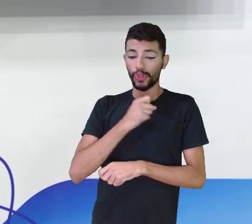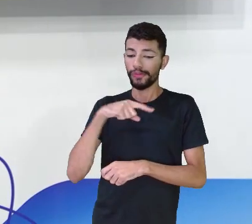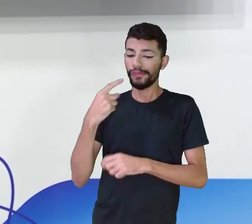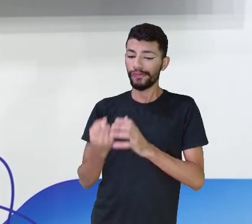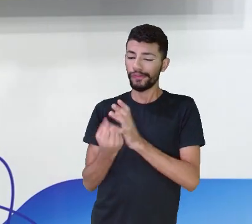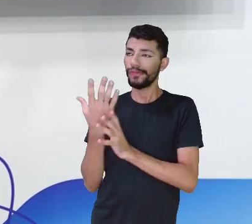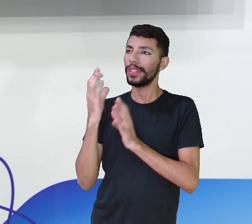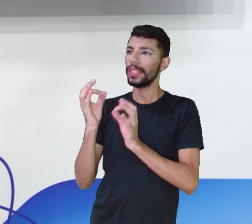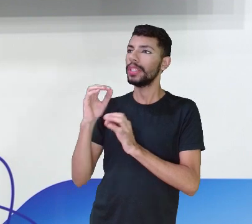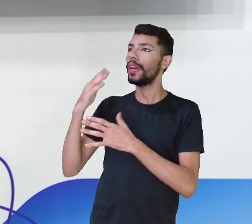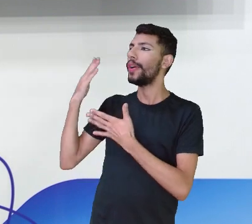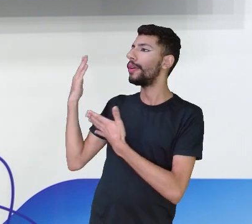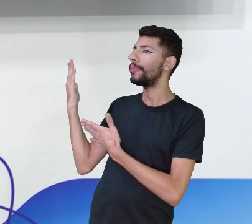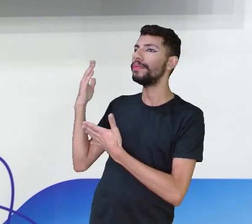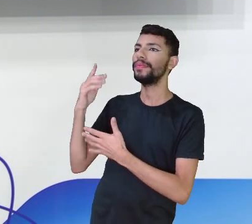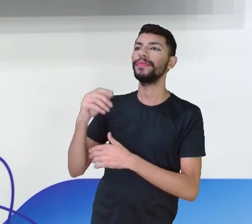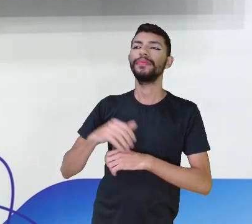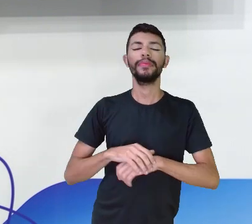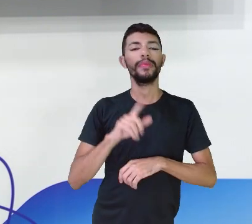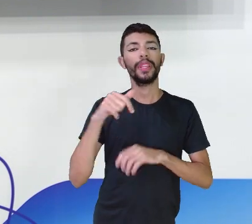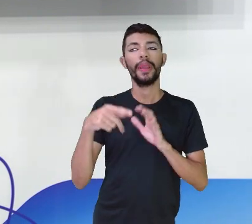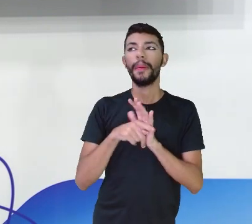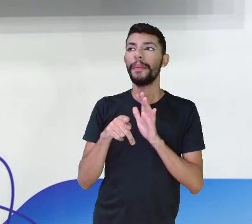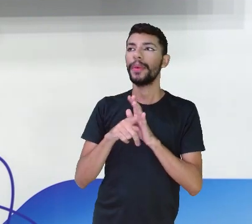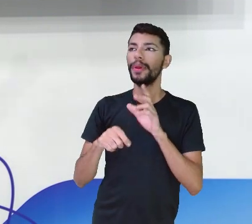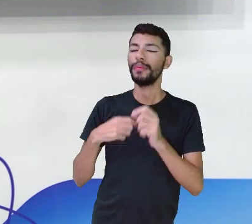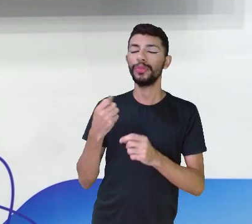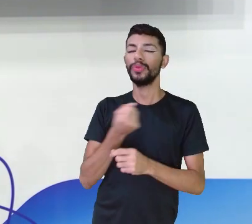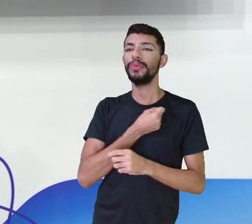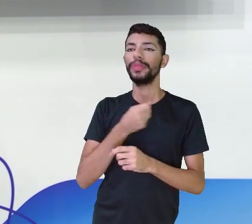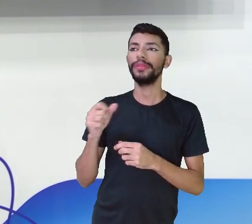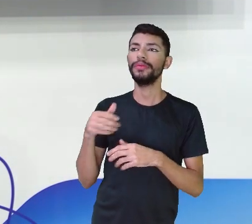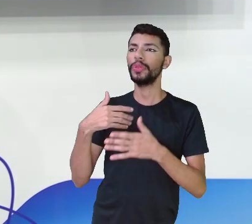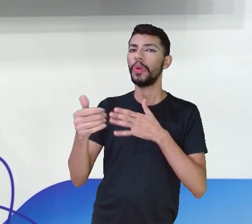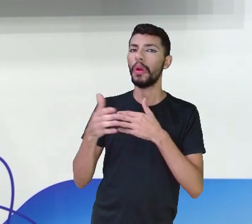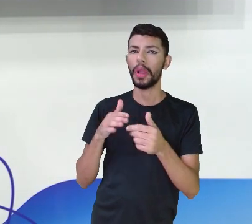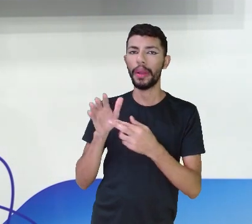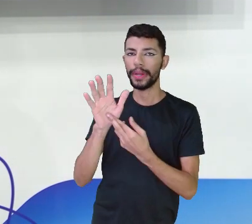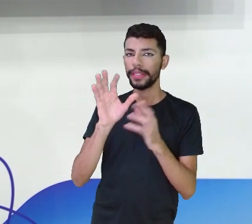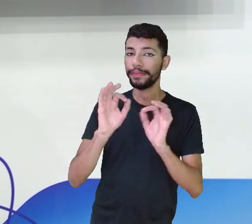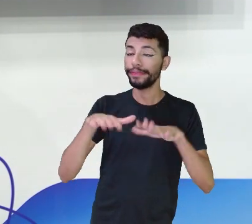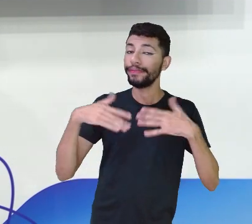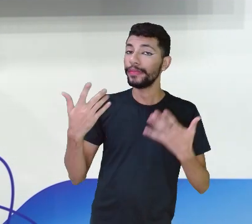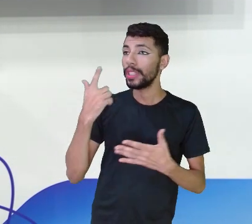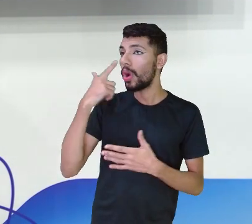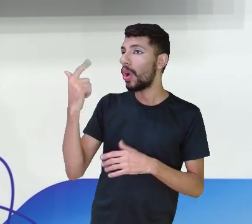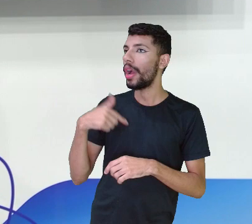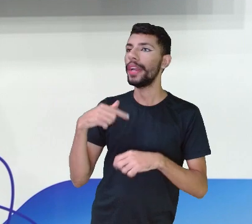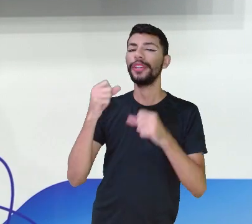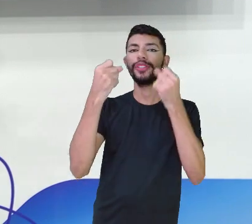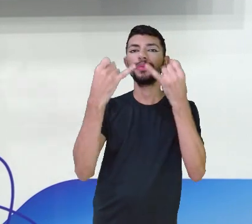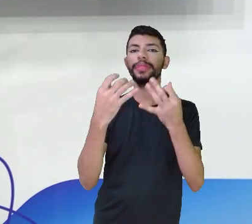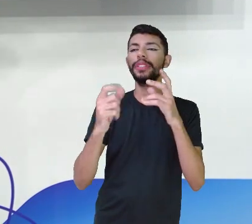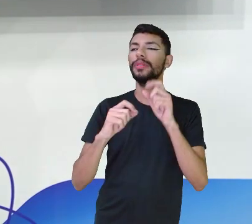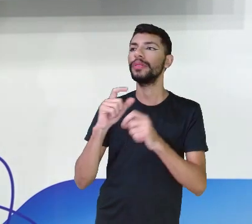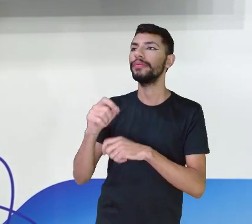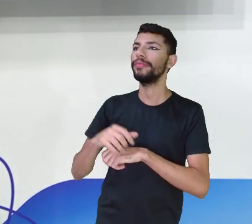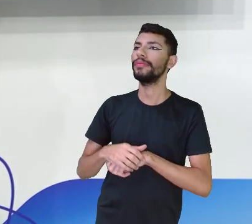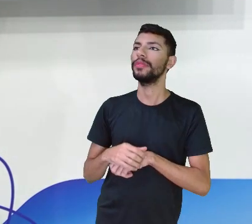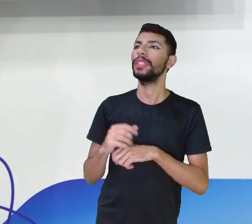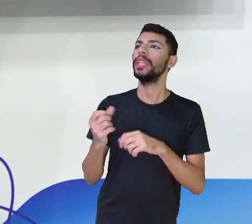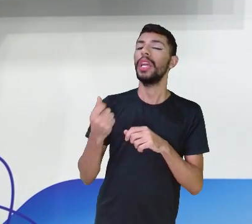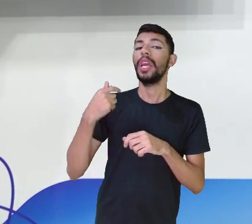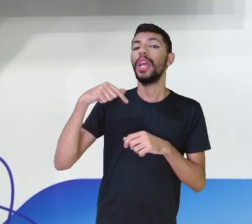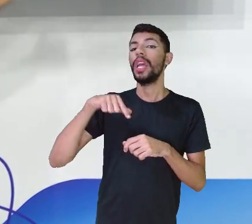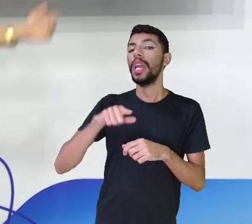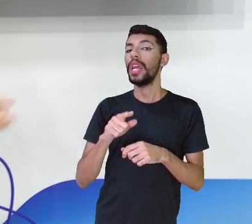numerais. Numeral é o nome dado a qualquer representação de um número. É como eu falei, eu monto qualquer número